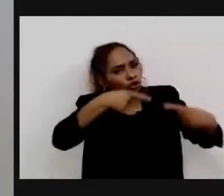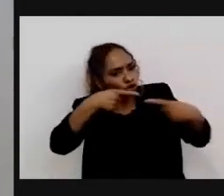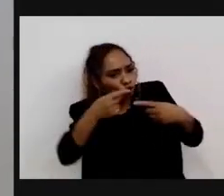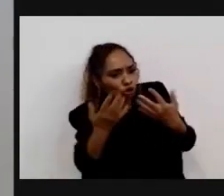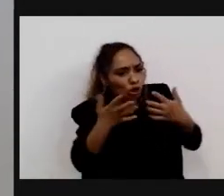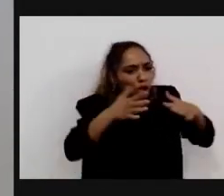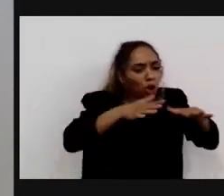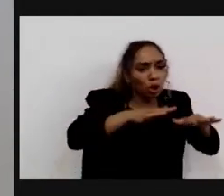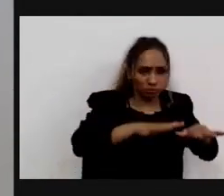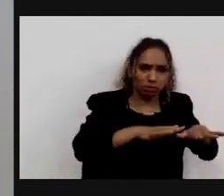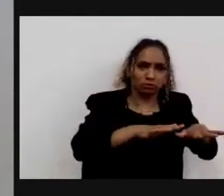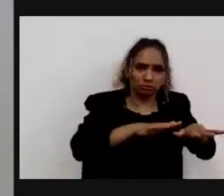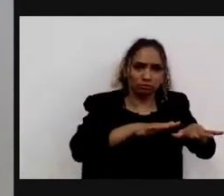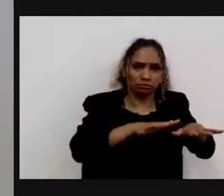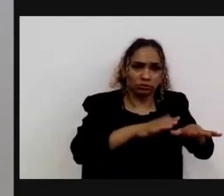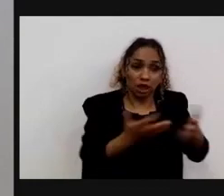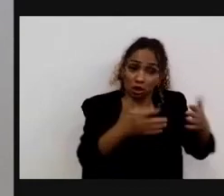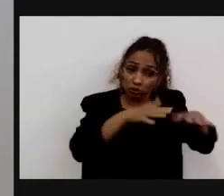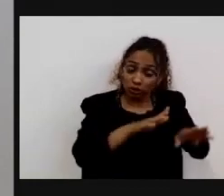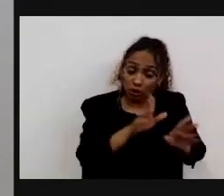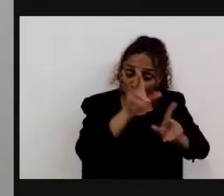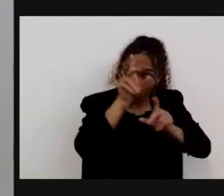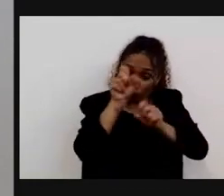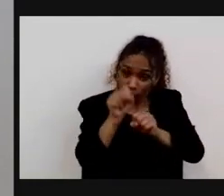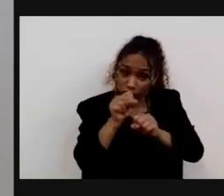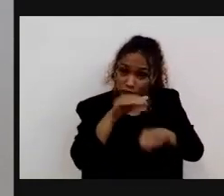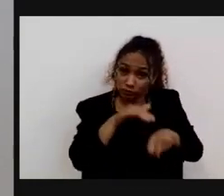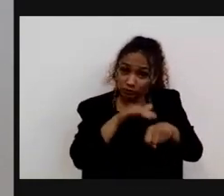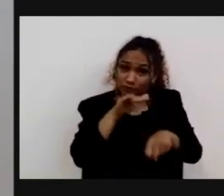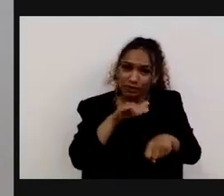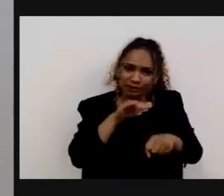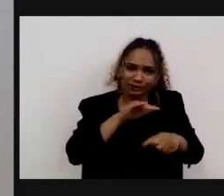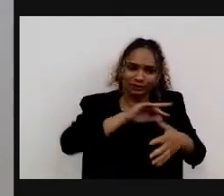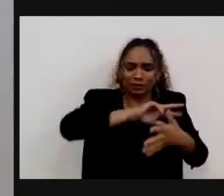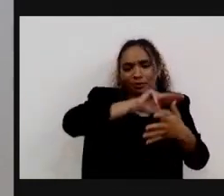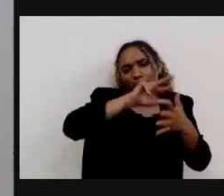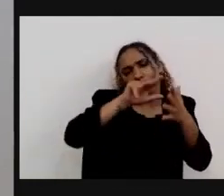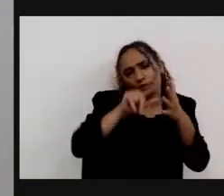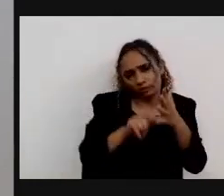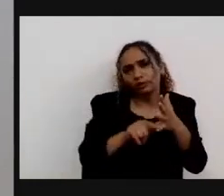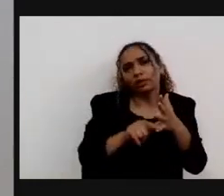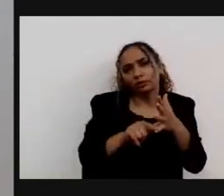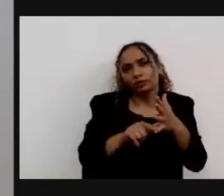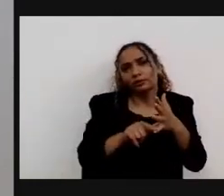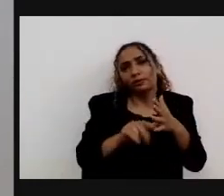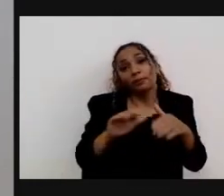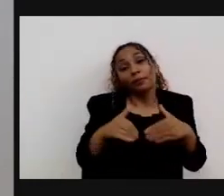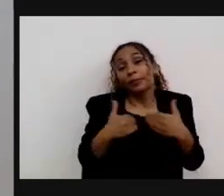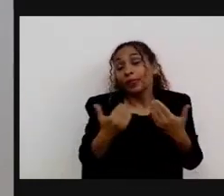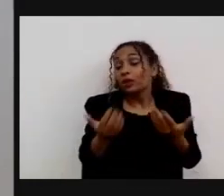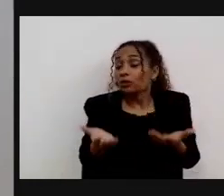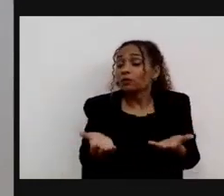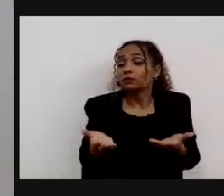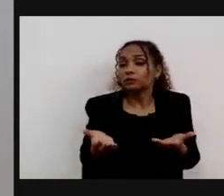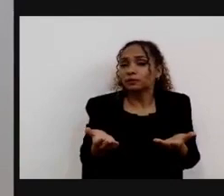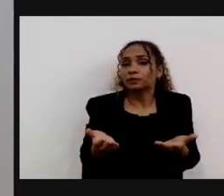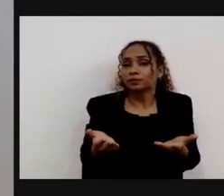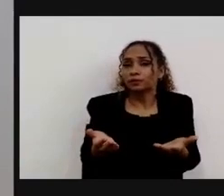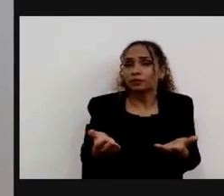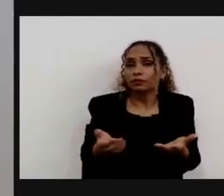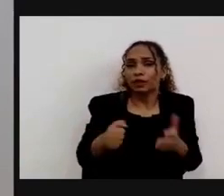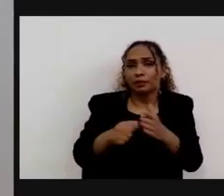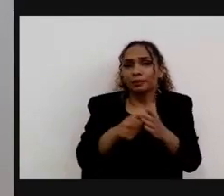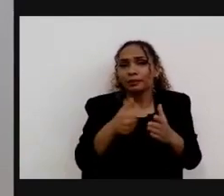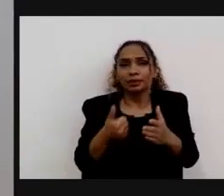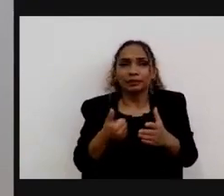a inclusão ela é mais forte que a diversidade né então primeira primeira